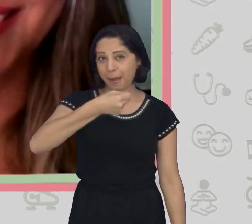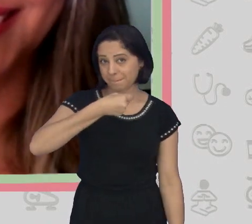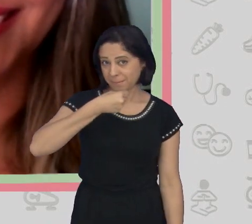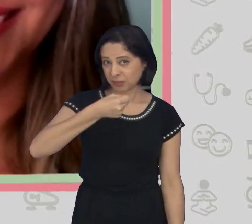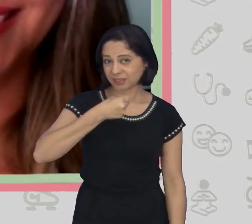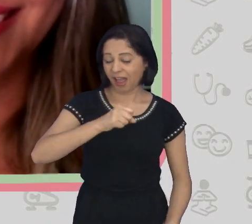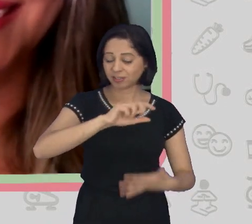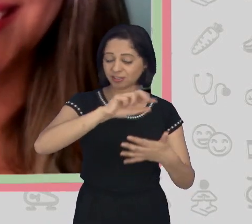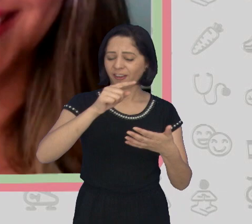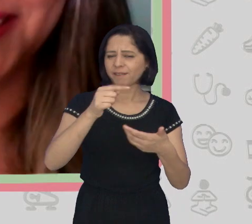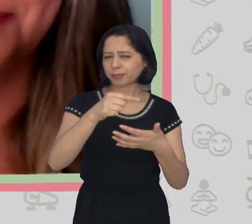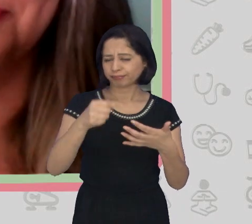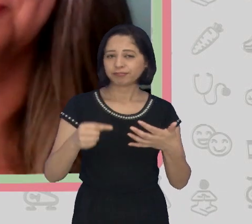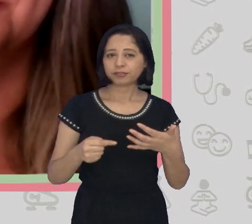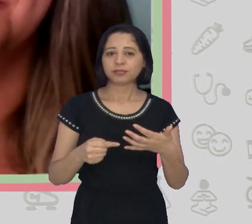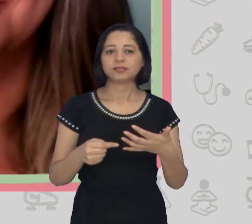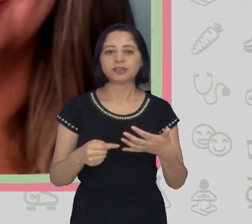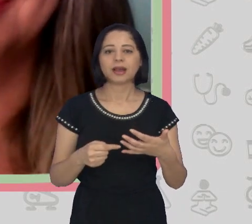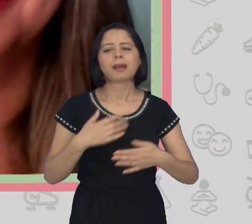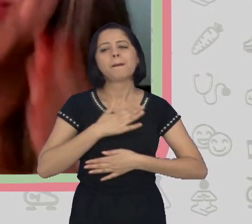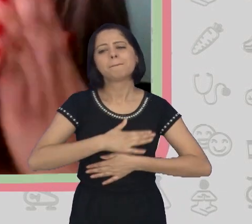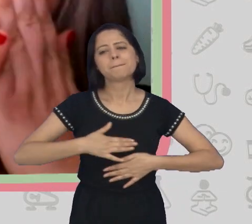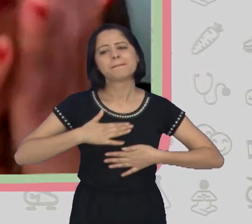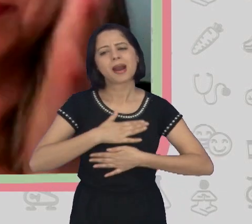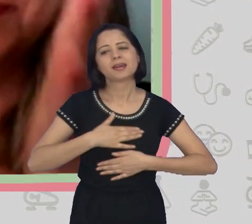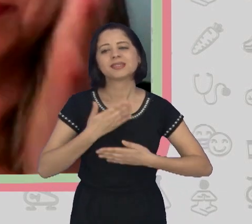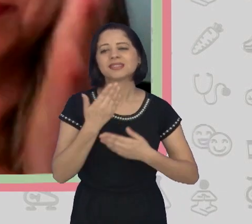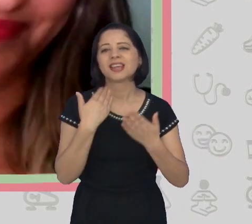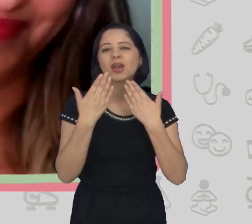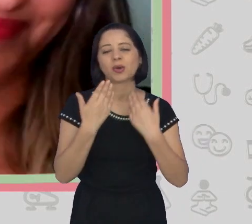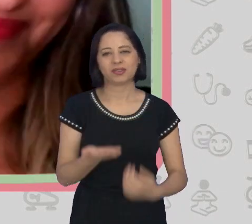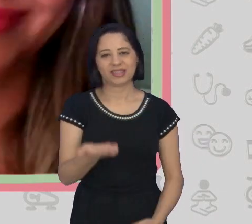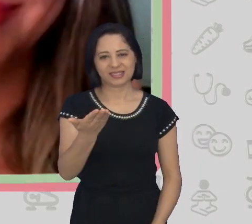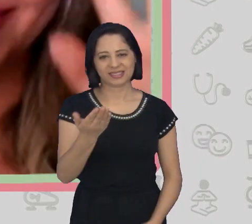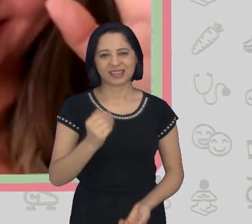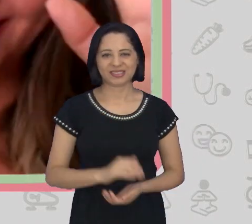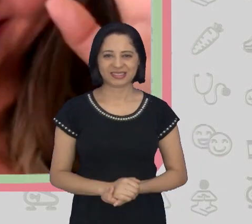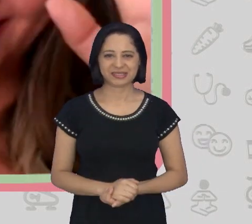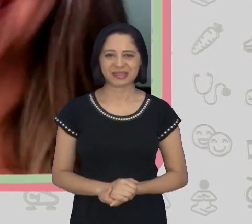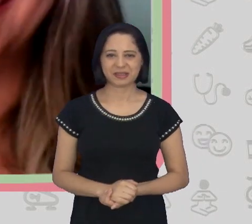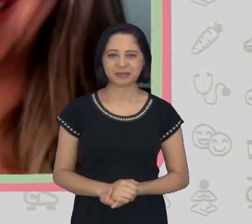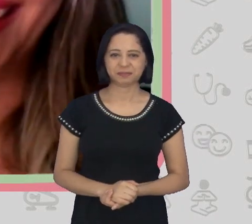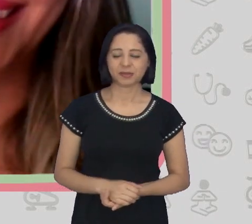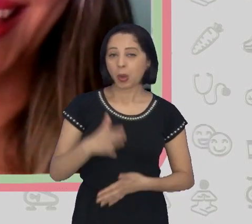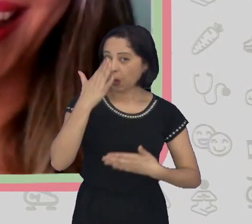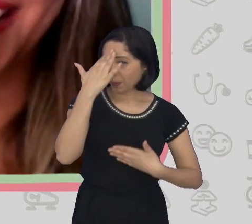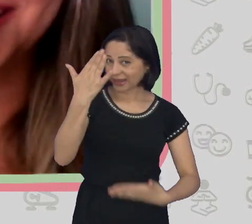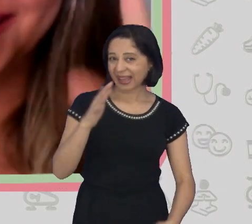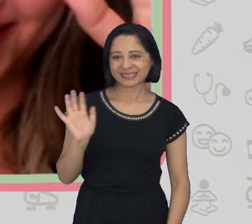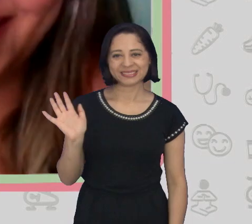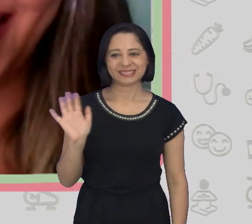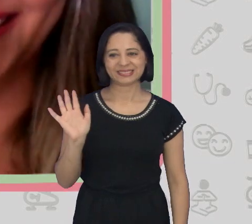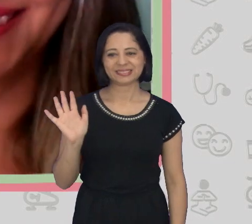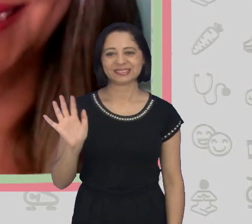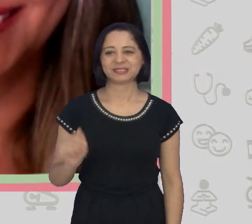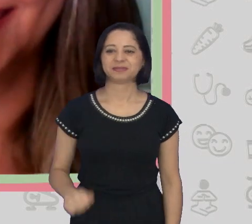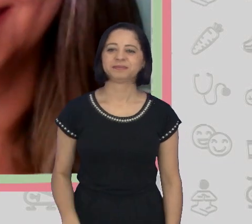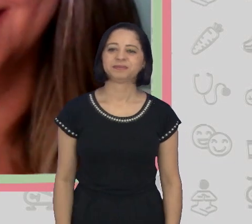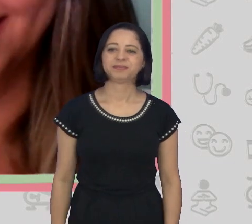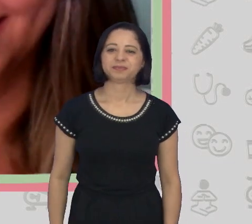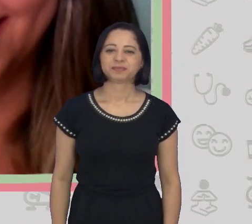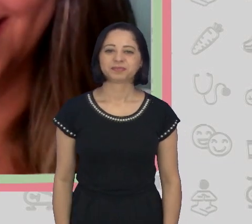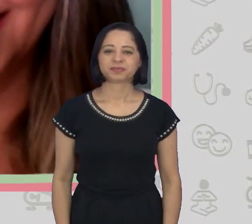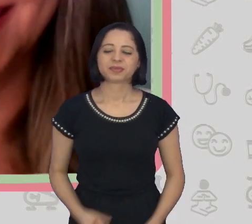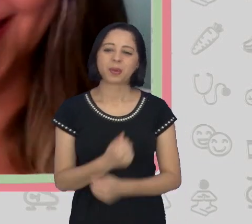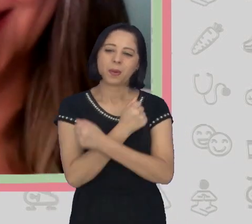para a gente continuar aqui no estúdio. Então, foi um prazer falar com você e até uma próxima oportunidade. Muito obrigada, viu? Tchau.